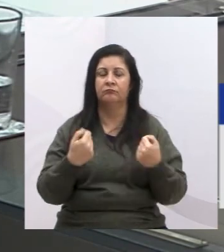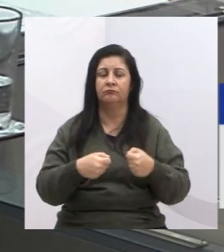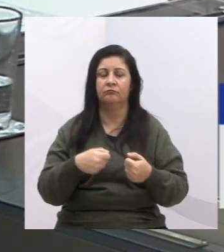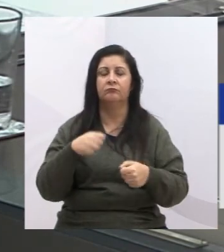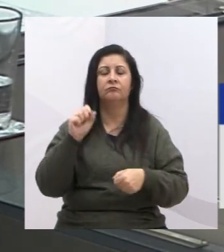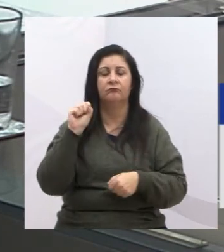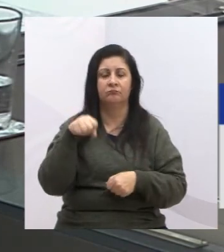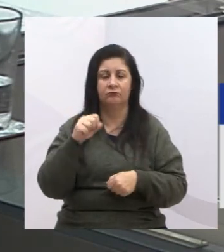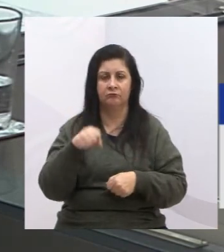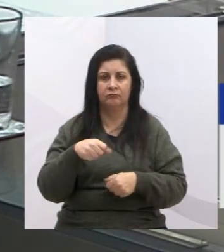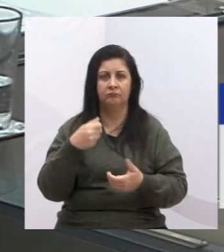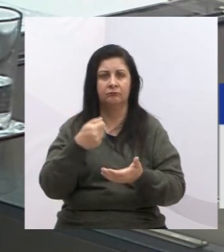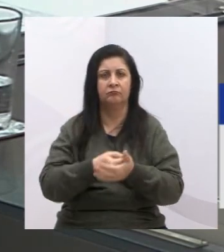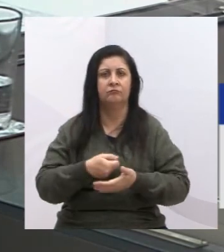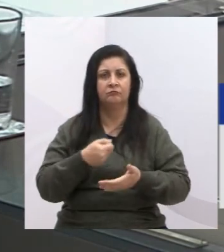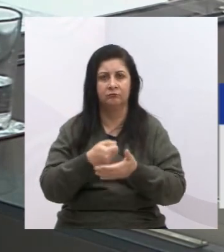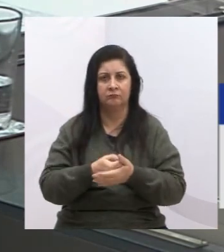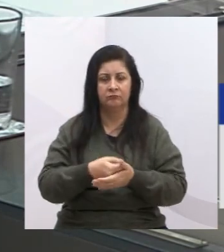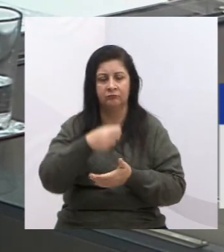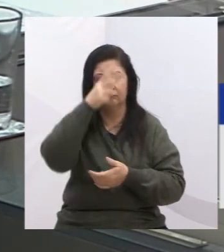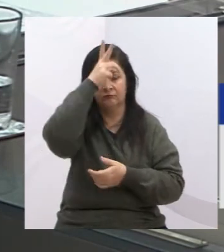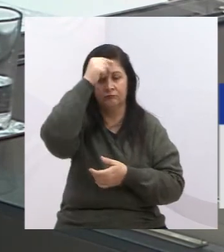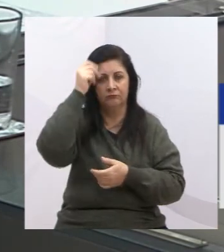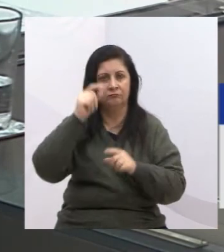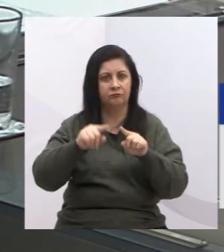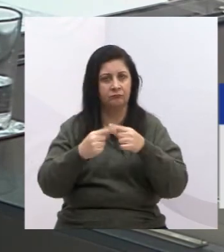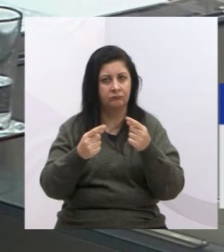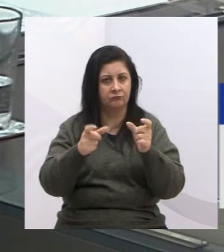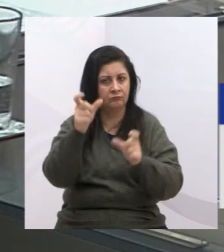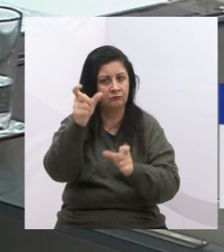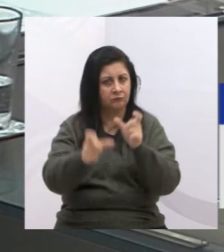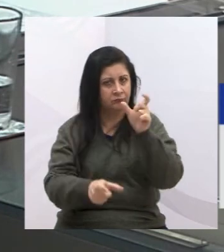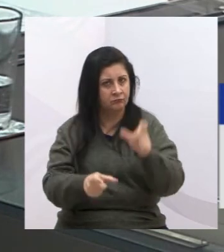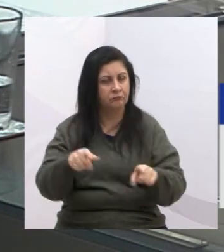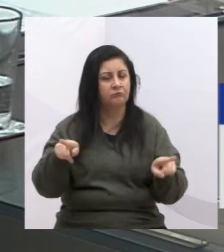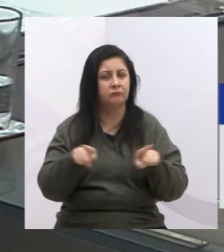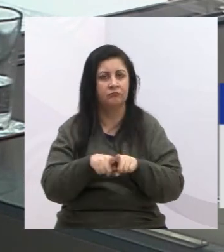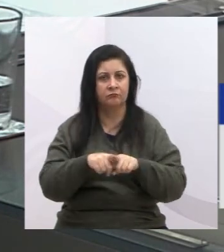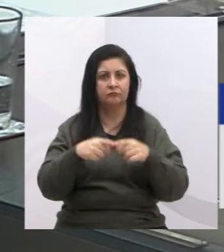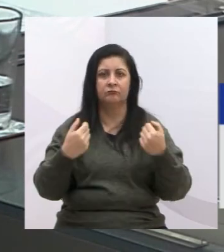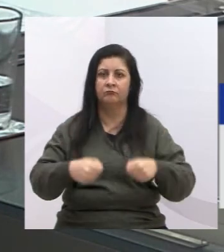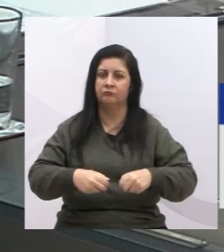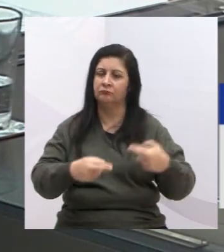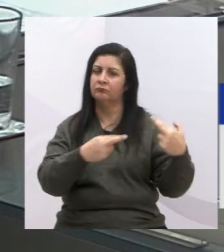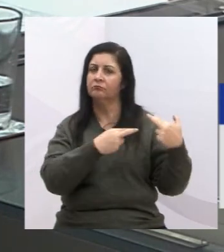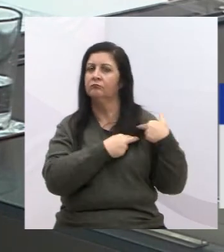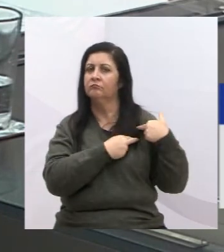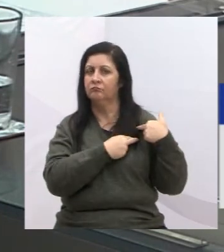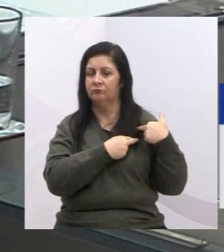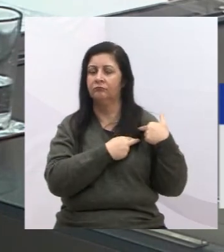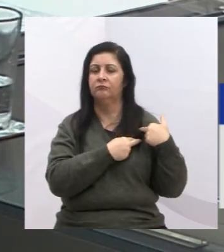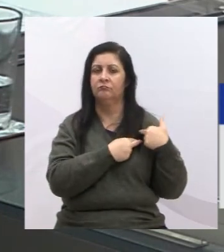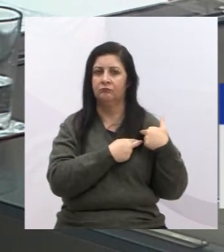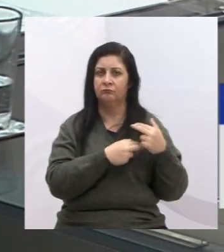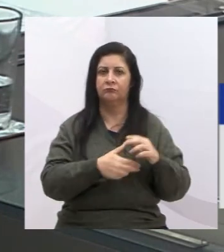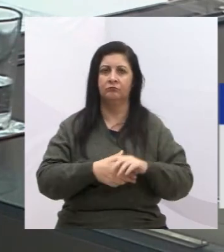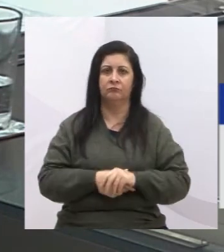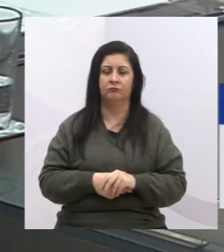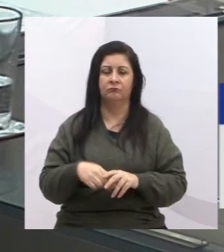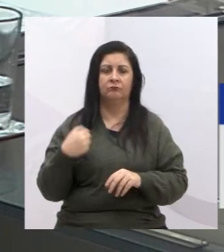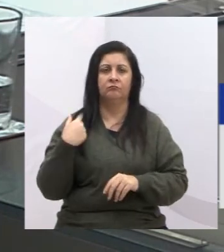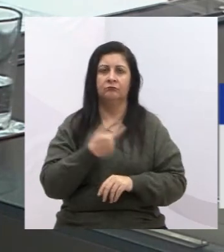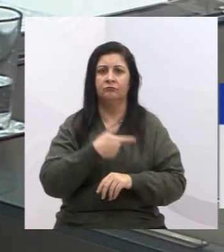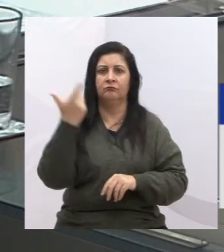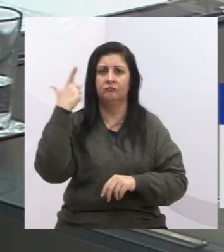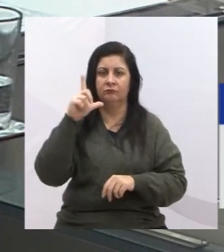poder público, mas o cidadão também necessita saber que ele tem a sua responsabilidade para a gente poder viver